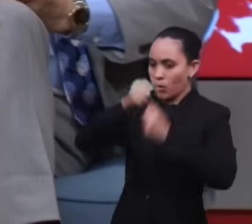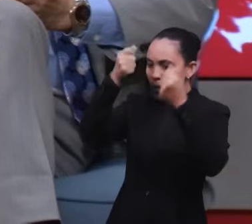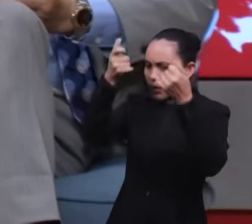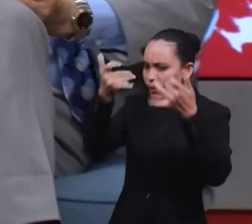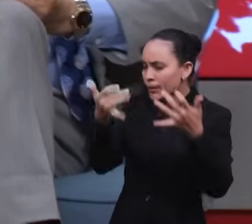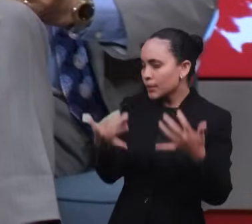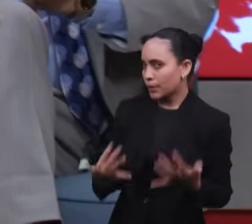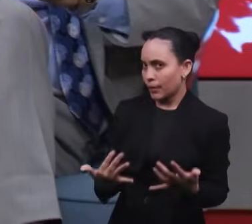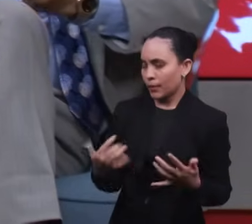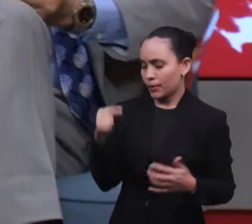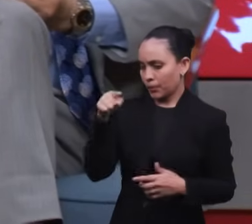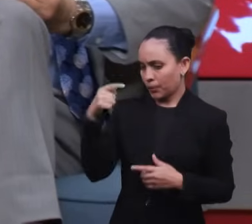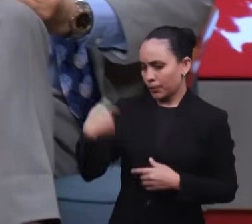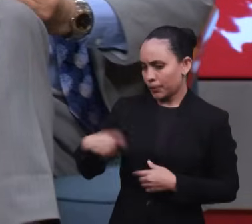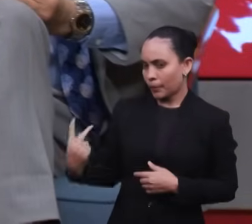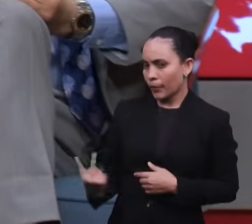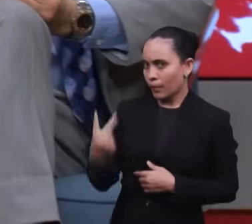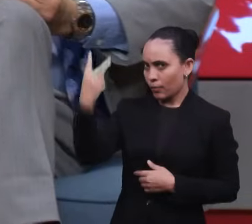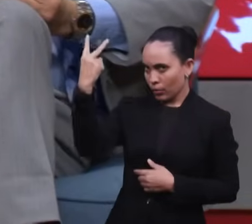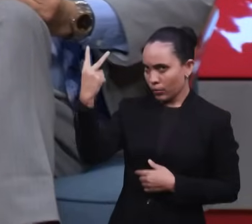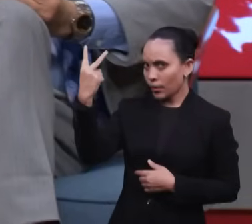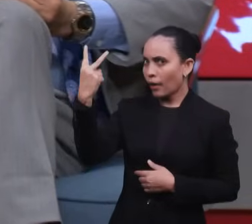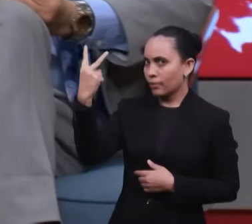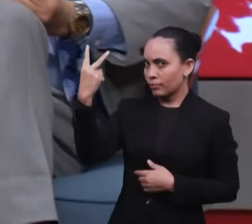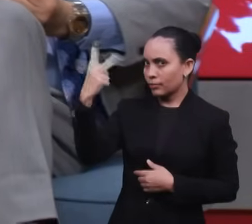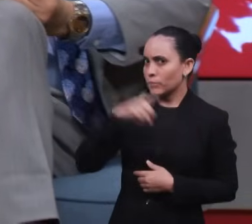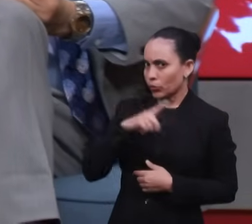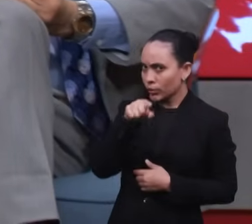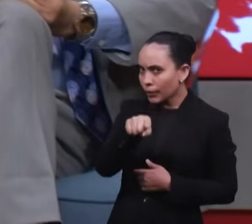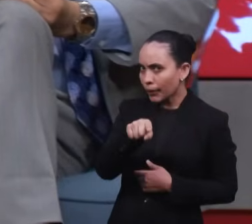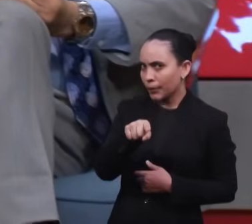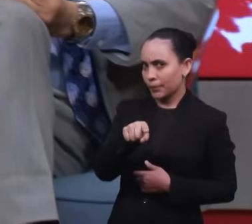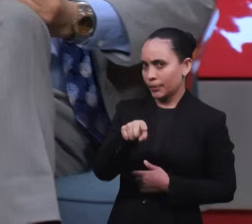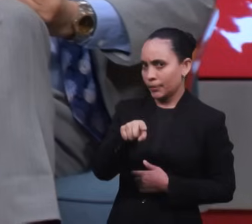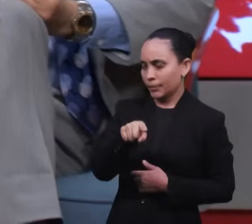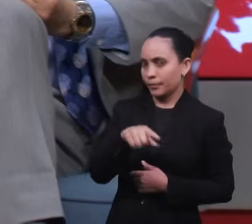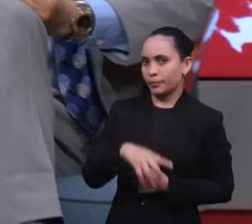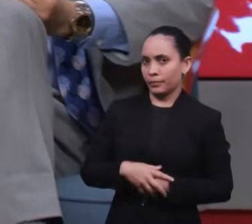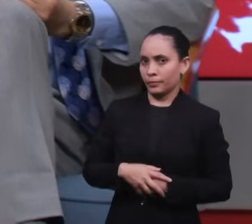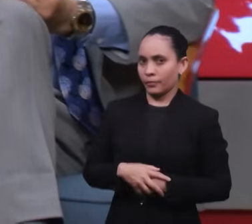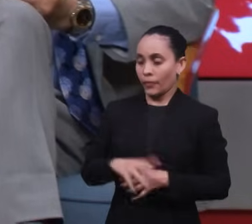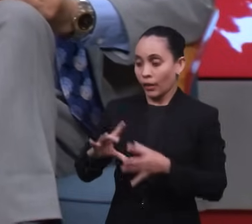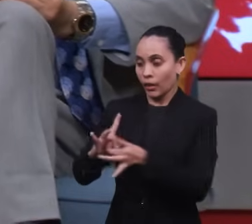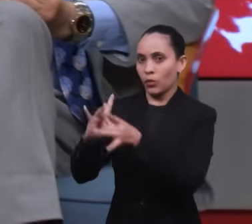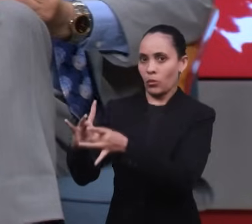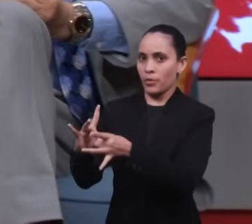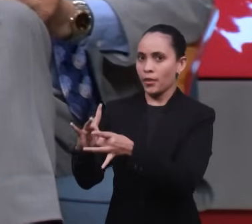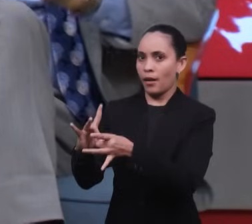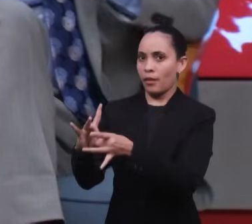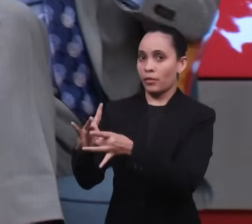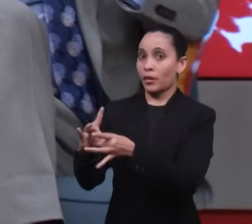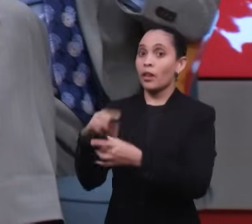clareza. Então você tem que valorizar isso, porque você é parte disso como membro.